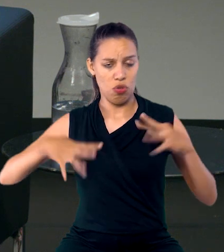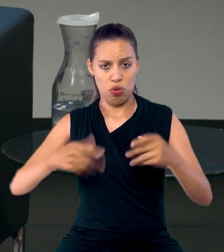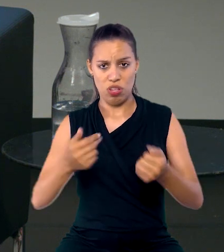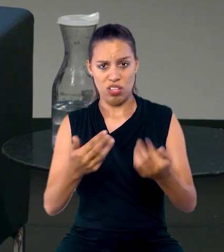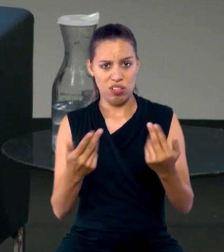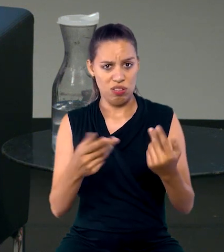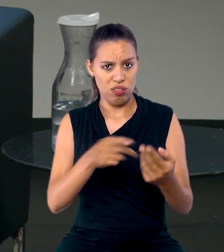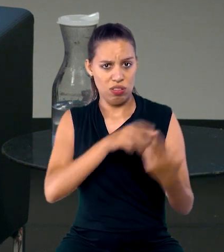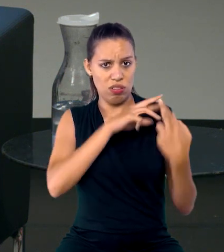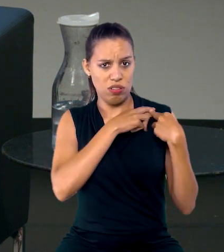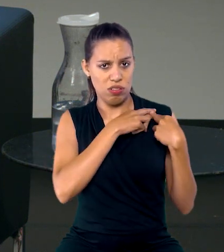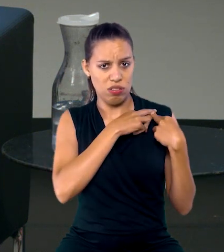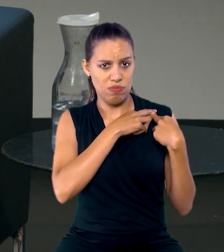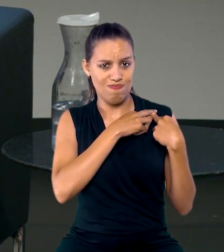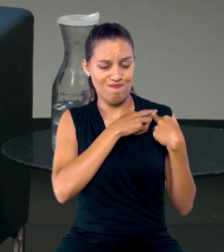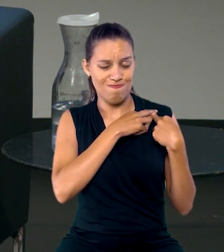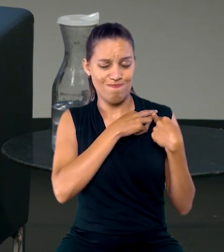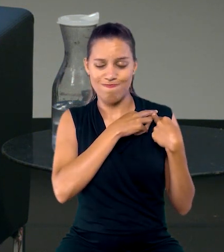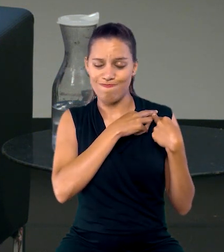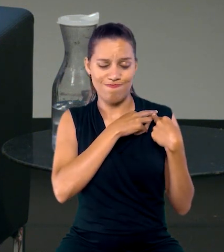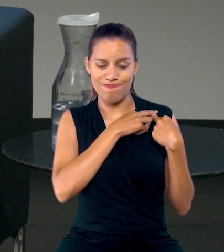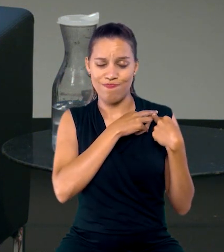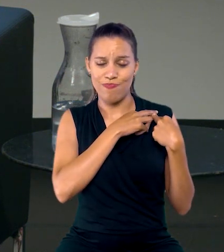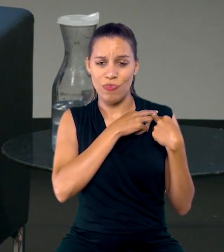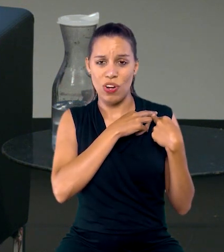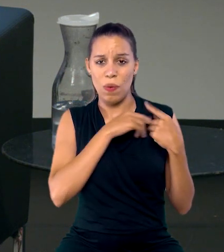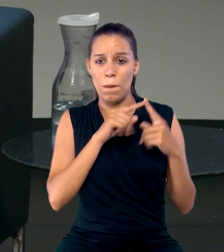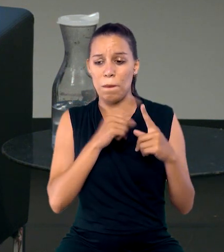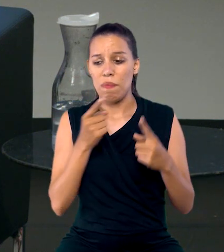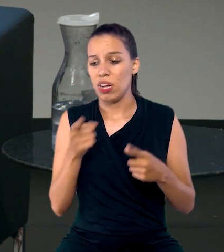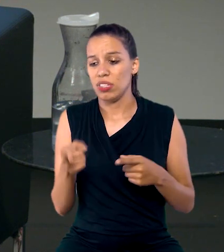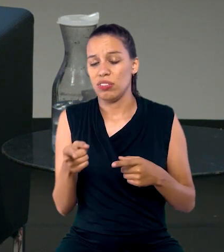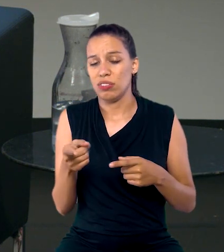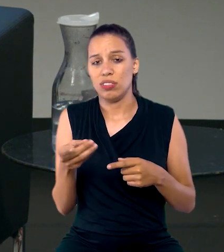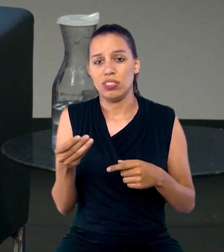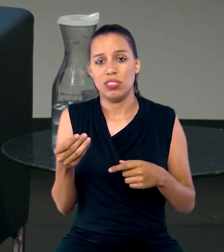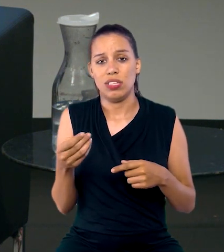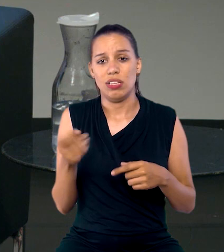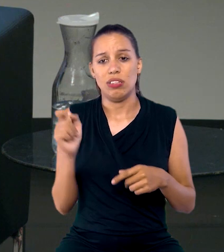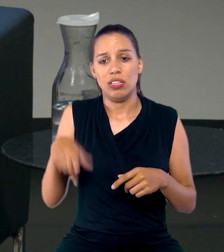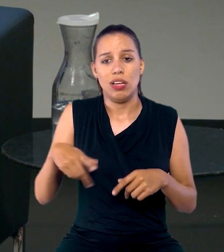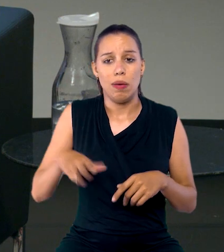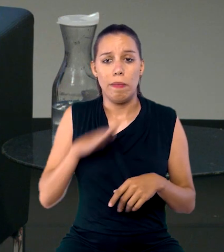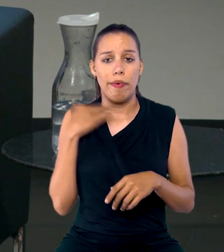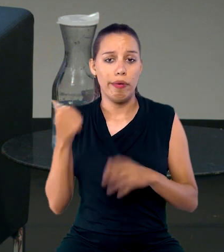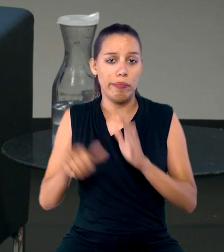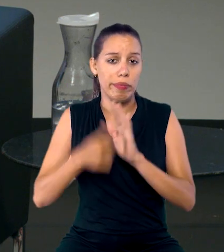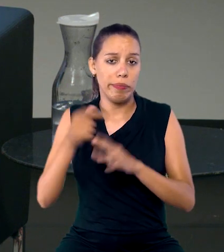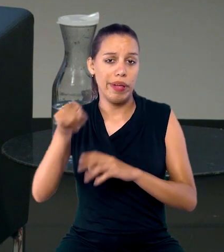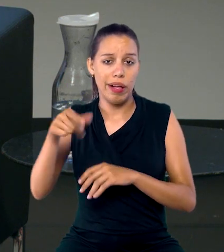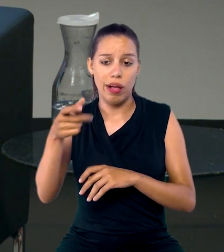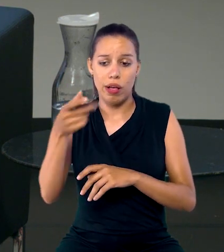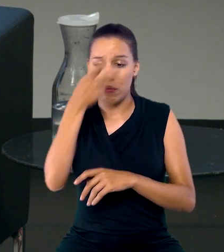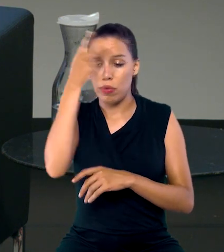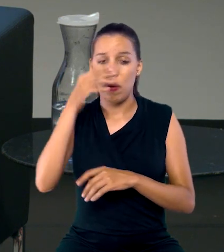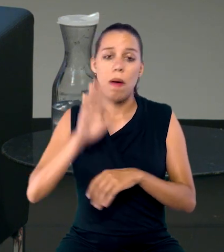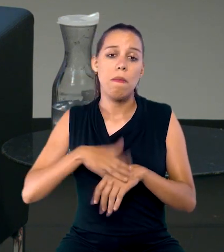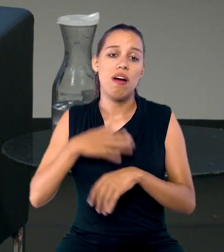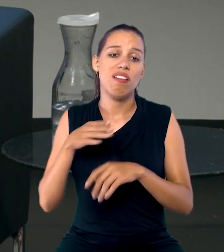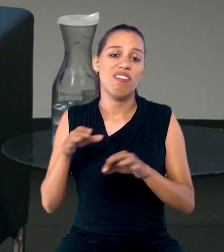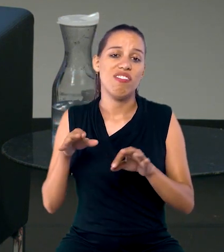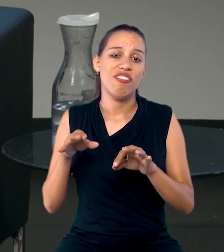Não. E quem morre primeiro são os mais frágeis. E é o que está acontecendo já. Então, o que